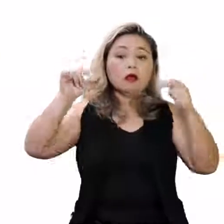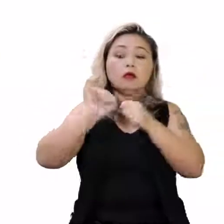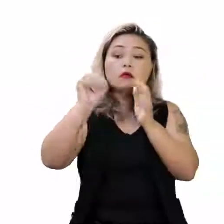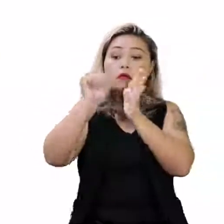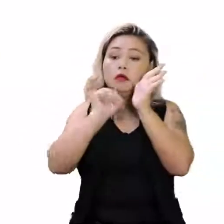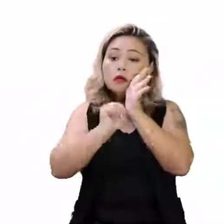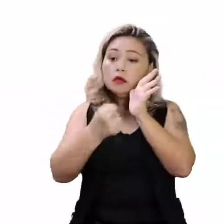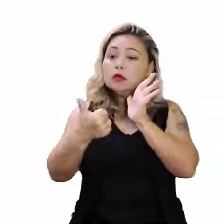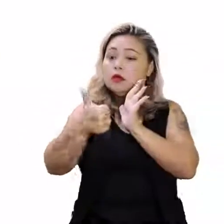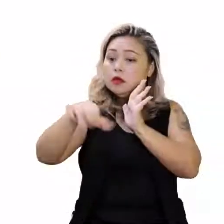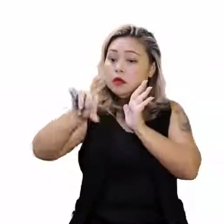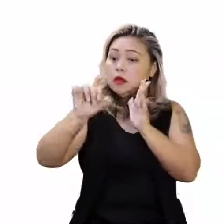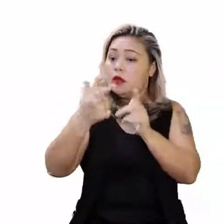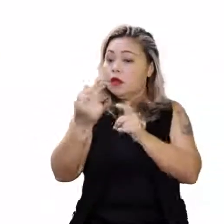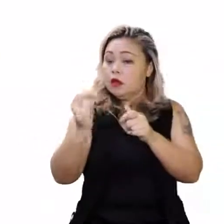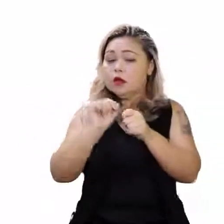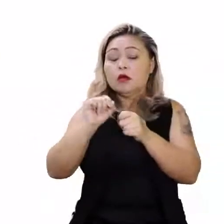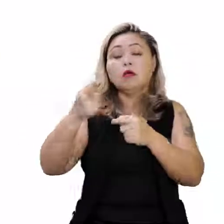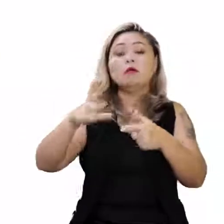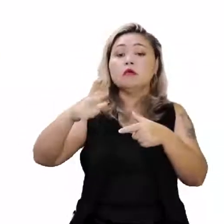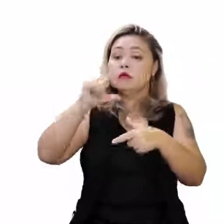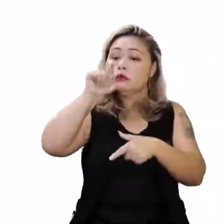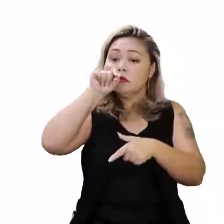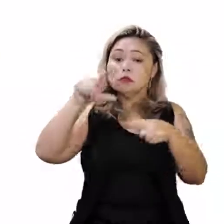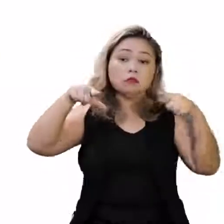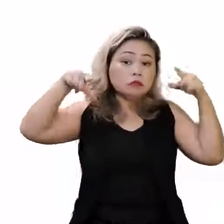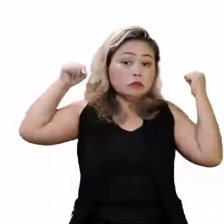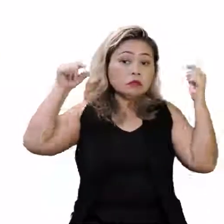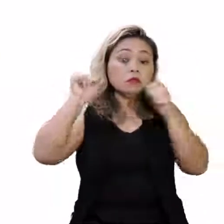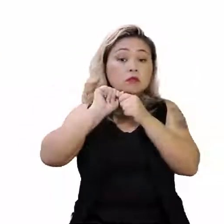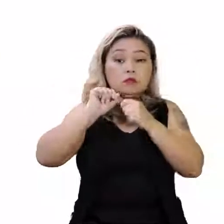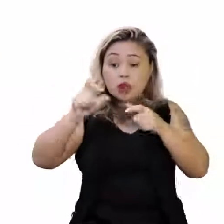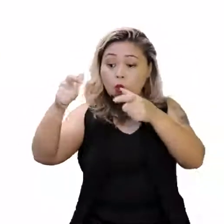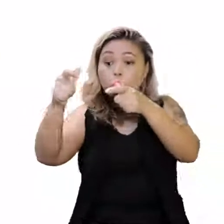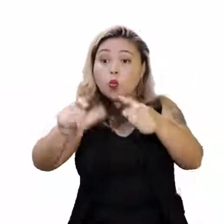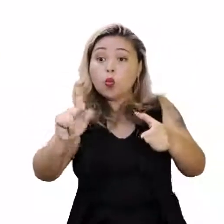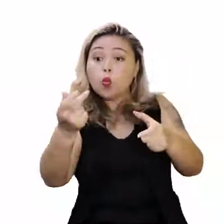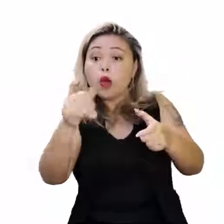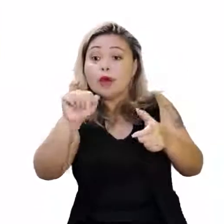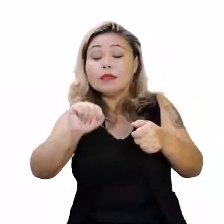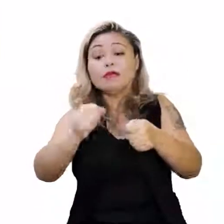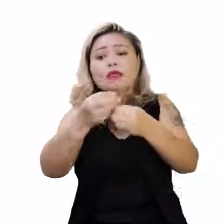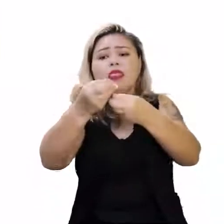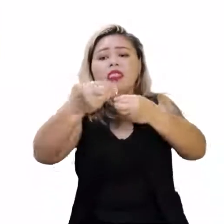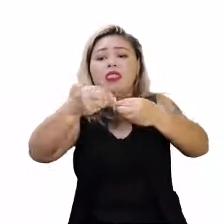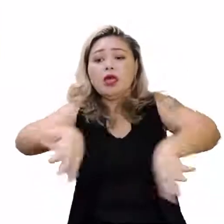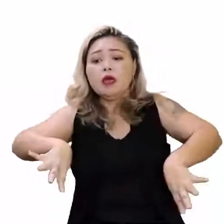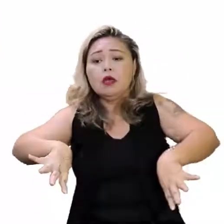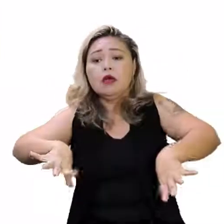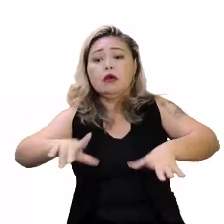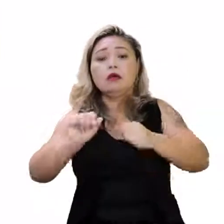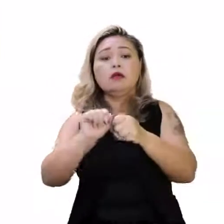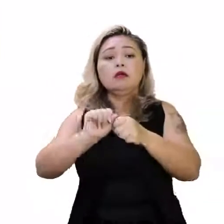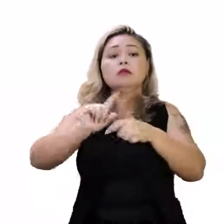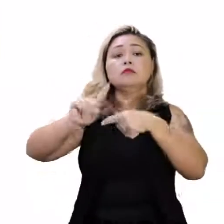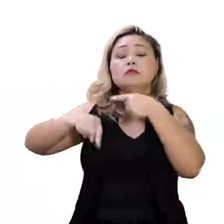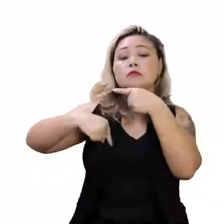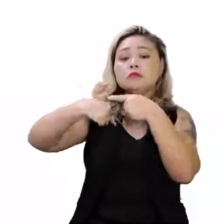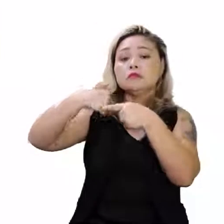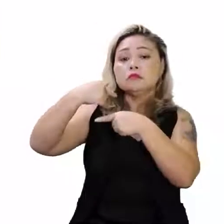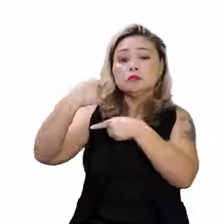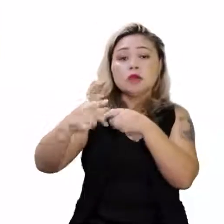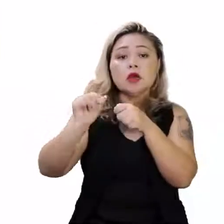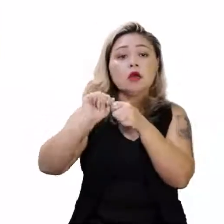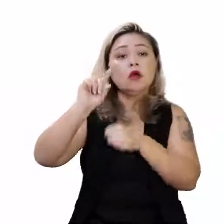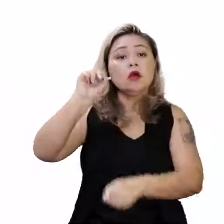XIX e XX, esses animais tiveram seu habitat destruído. Em 1993, foram